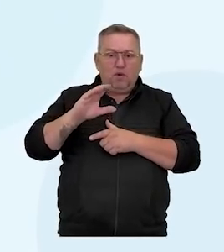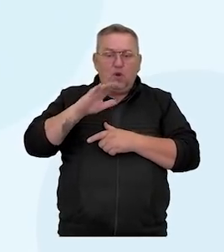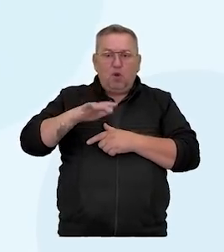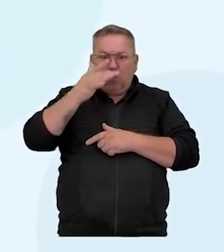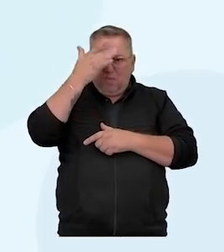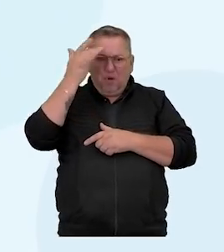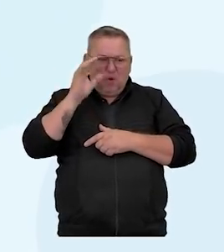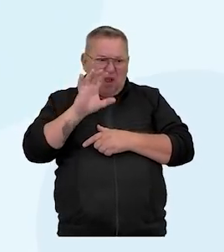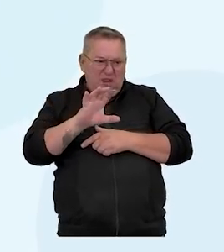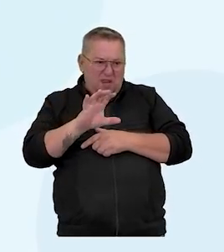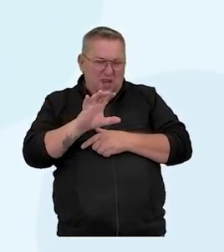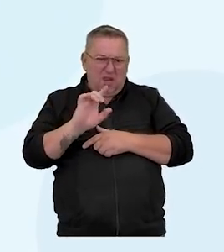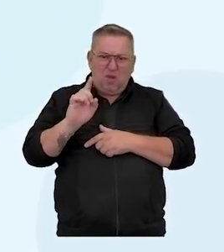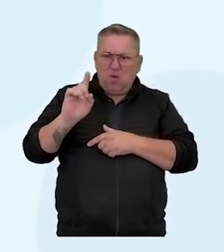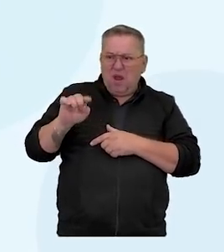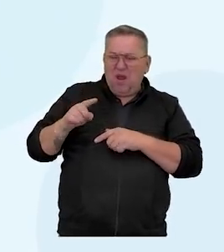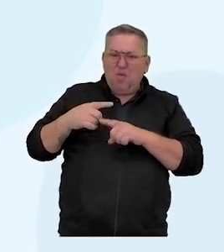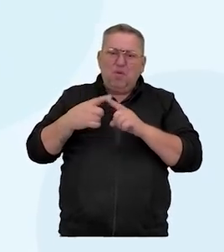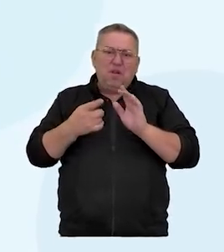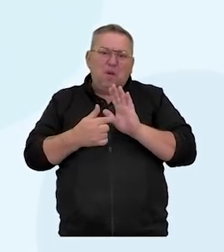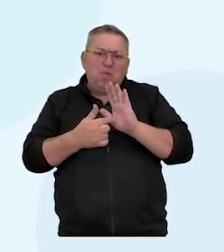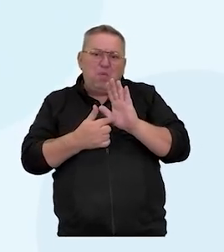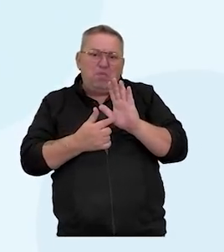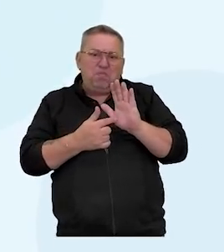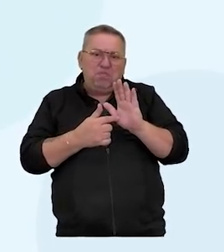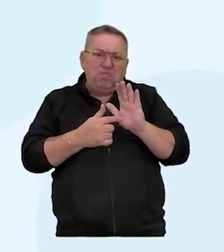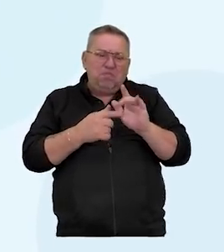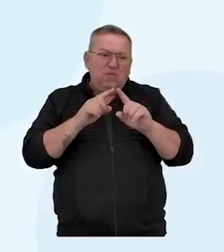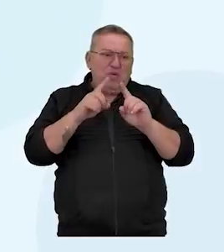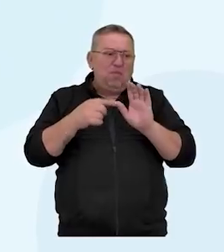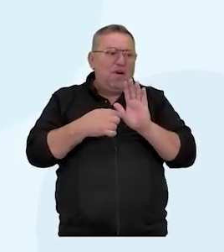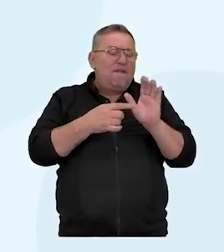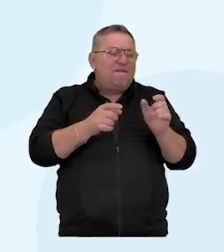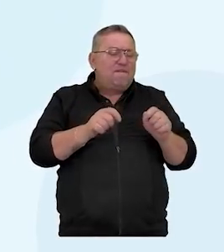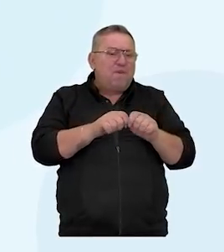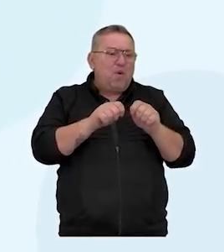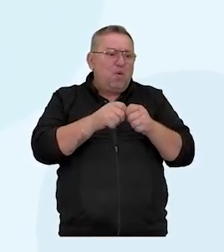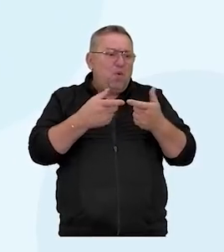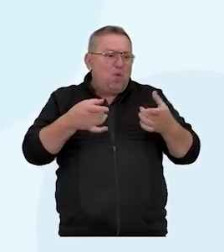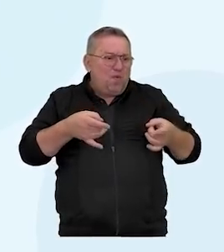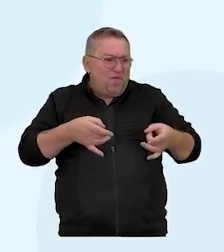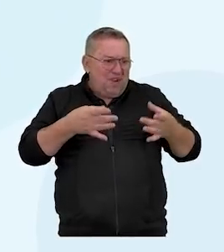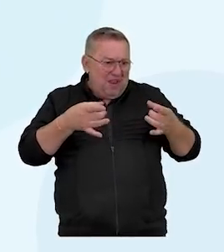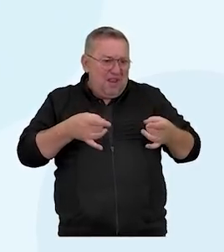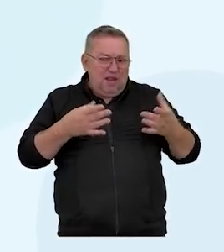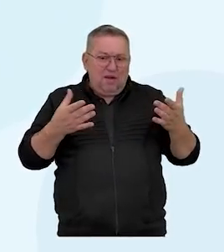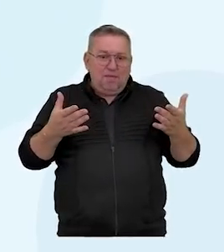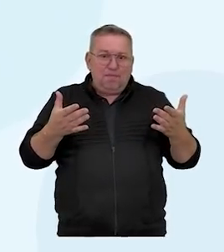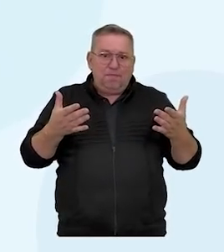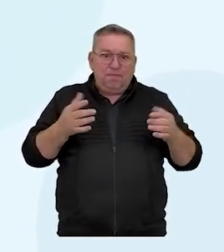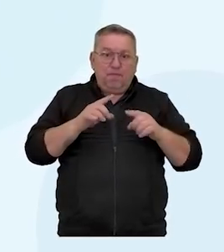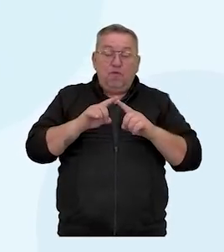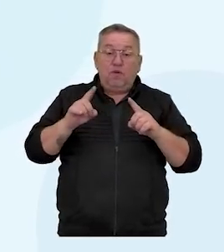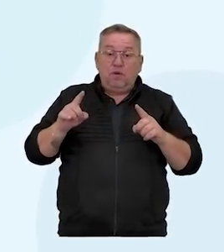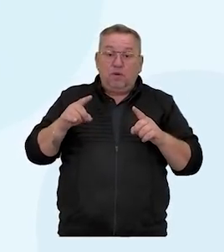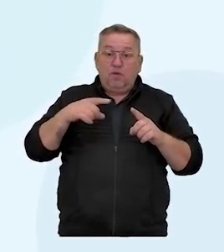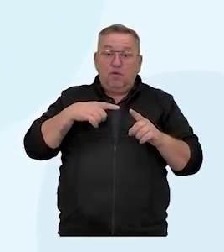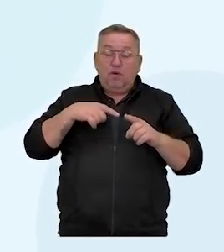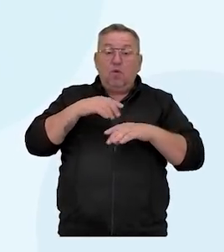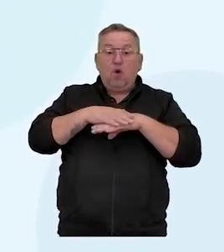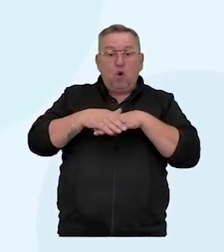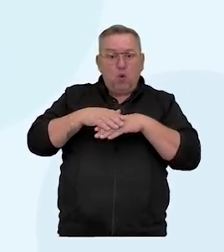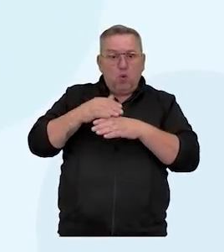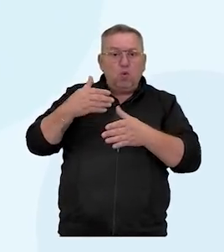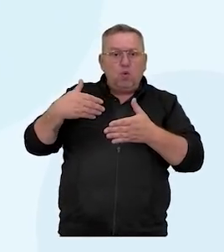assim? Será que não é? Por que está mostrando? Será que não é para vender tal produto? Então, assim, a mediação e o